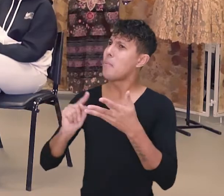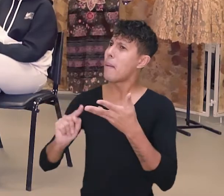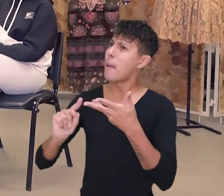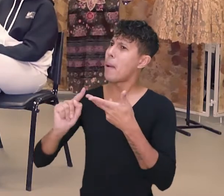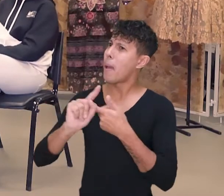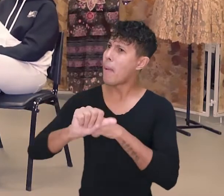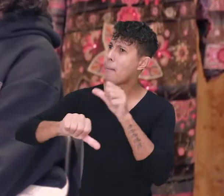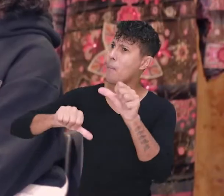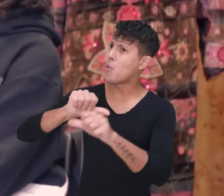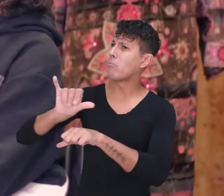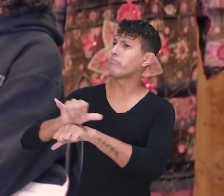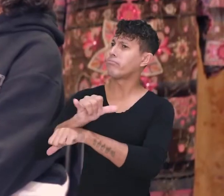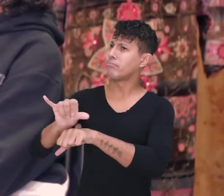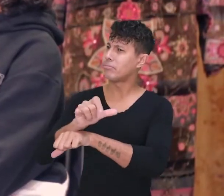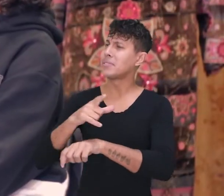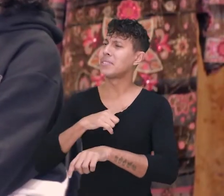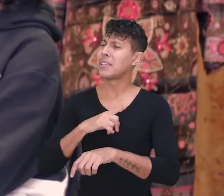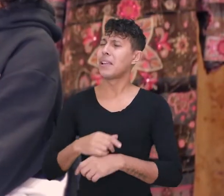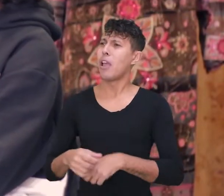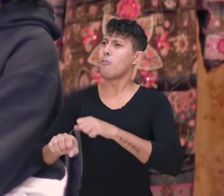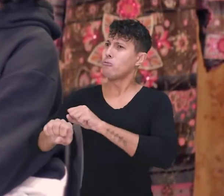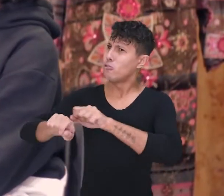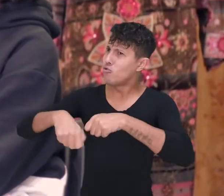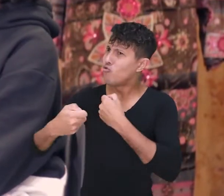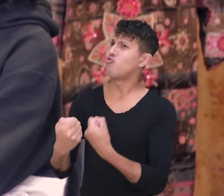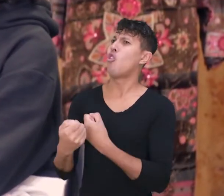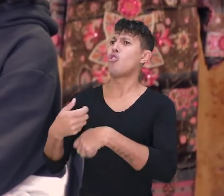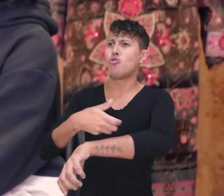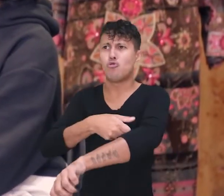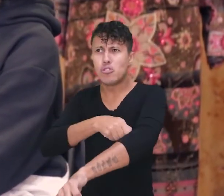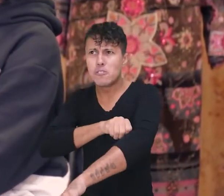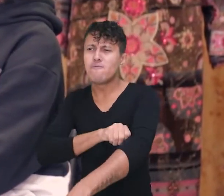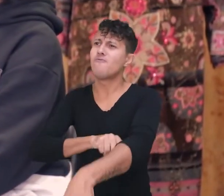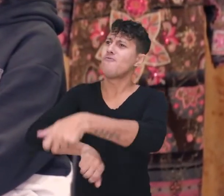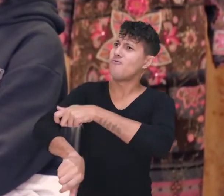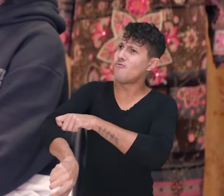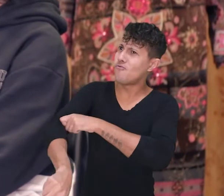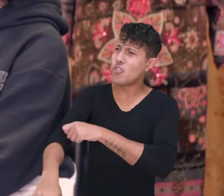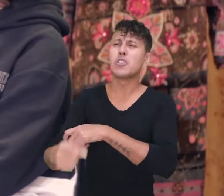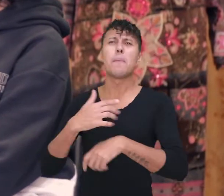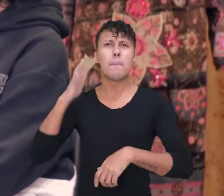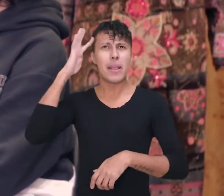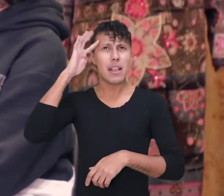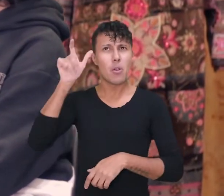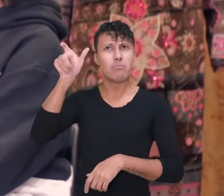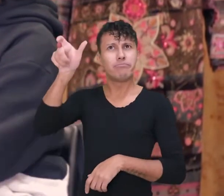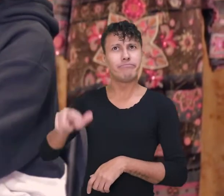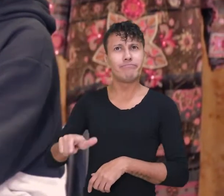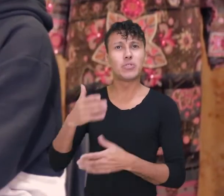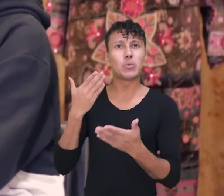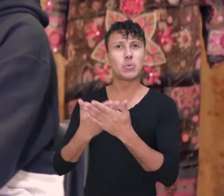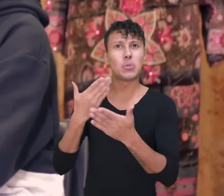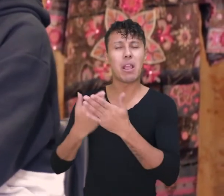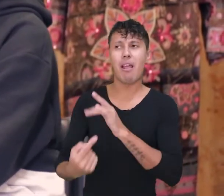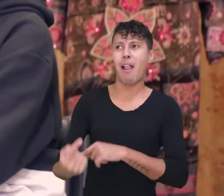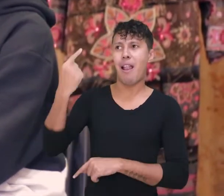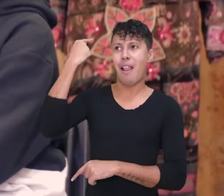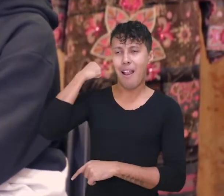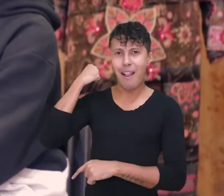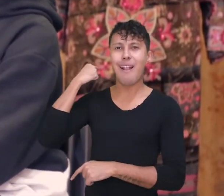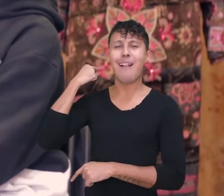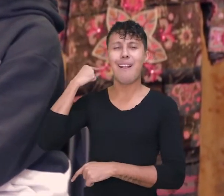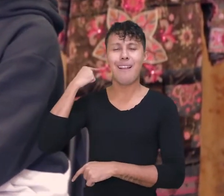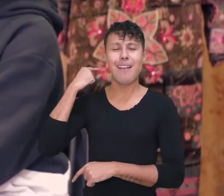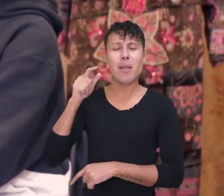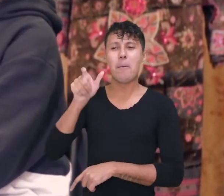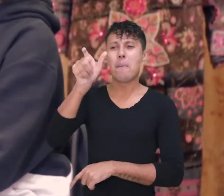de outro jeito. Sim. E eu tava pensando aqui nos modernistas, assim, porque do que eu estudei na escola, era